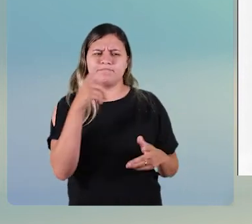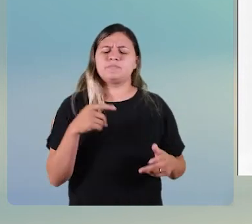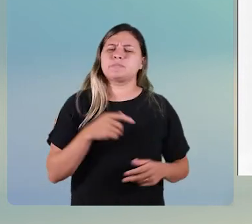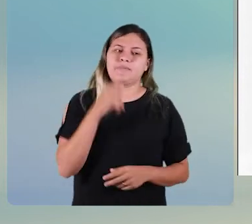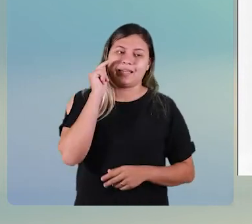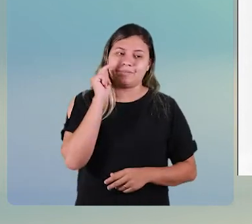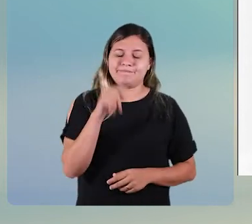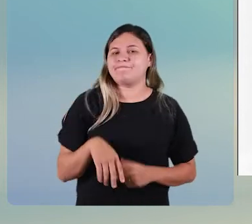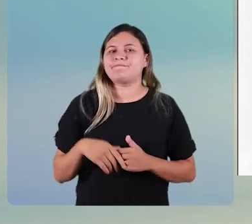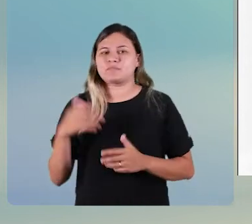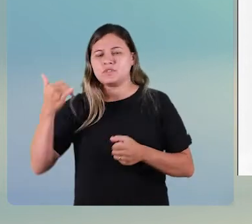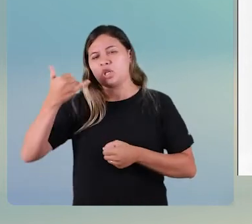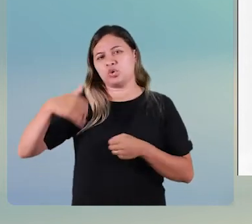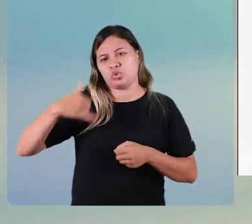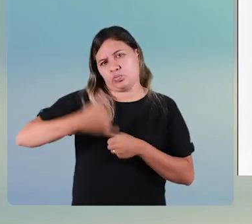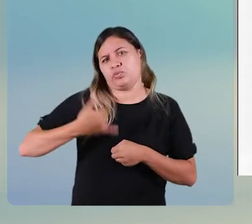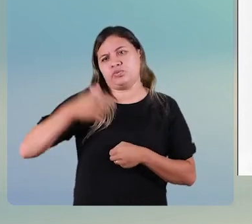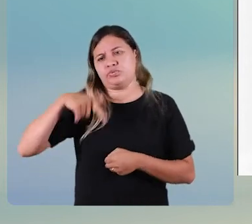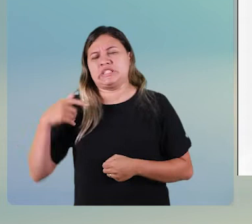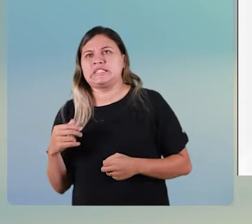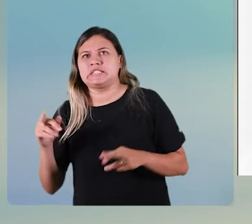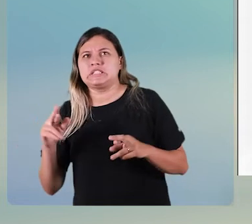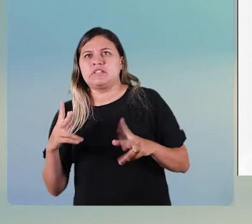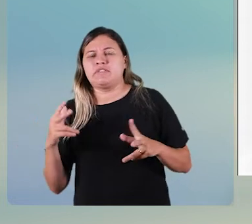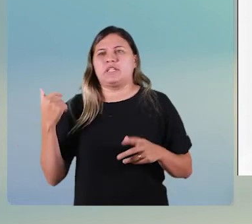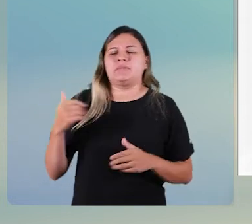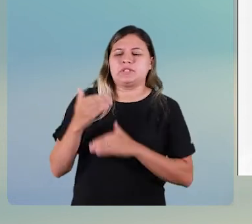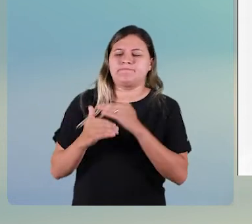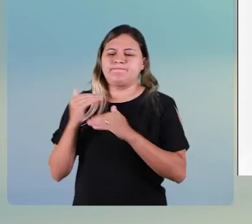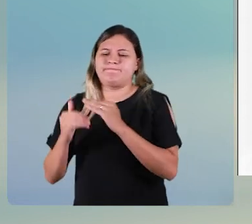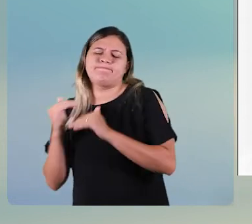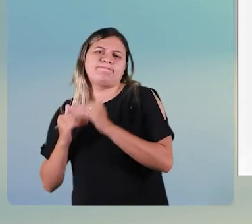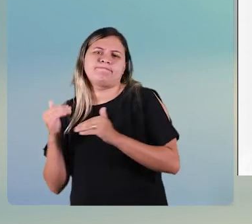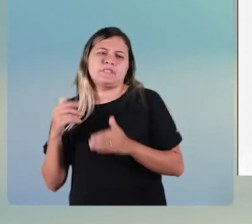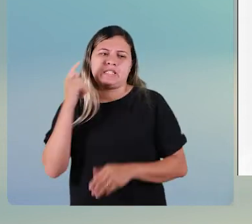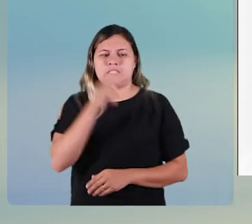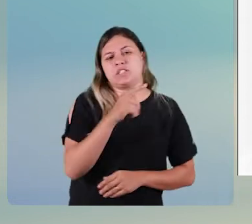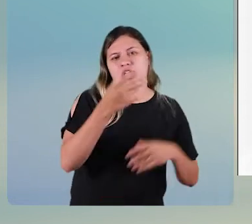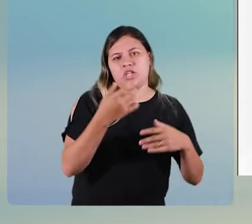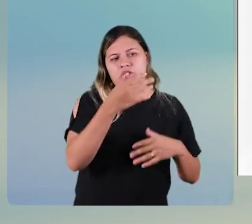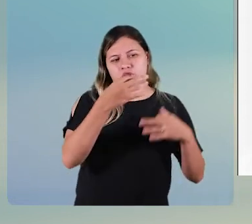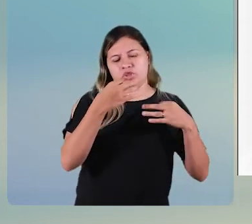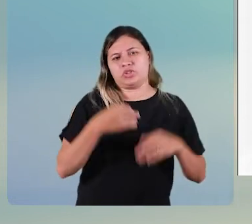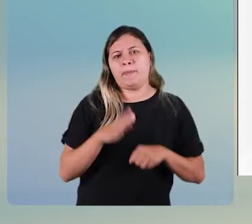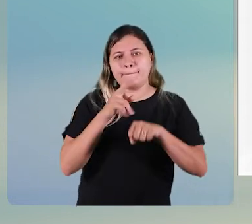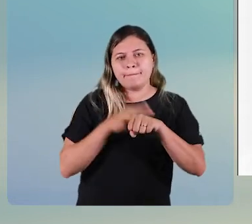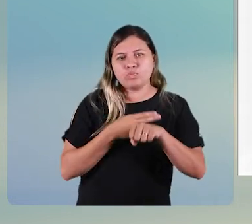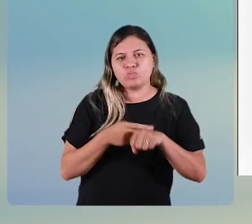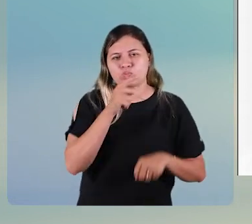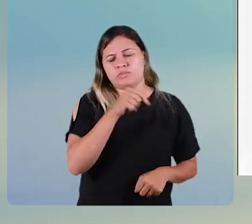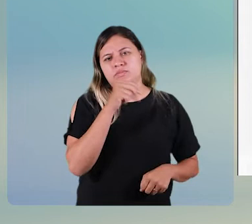passou por algumas destilações, algumas purificações, certo? Que pode ser que esse bioetanol ainda não tenha passado por esses processos de destilação,